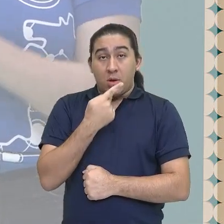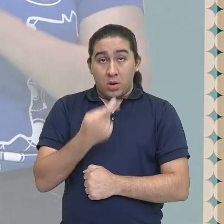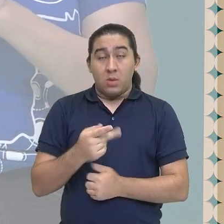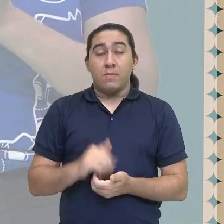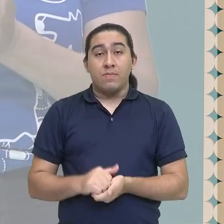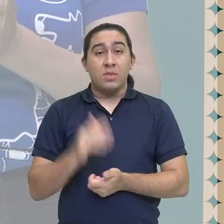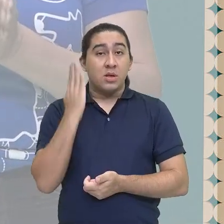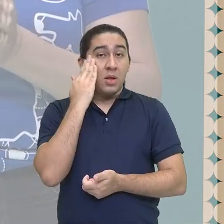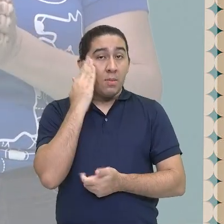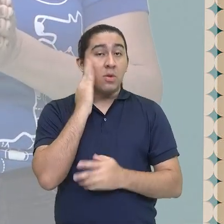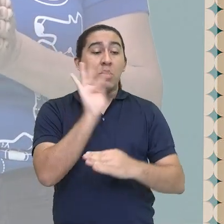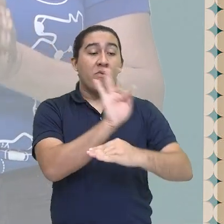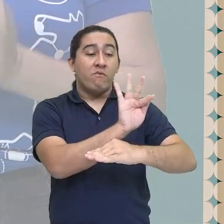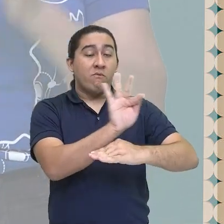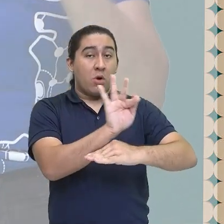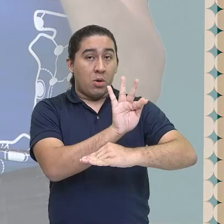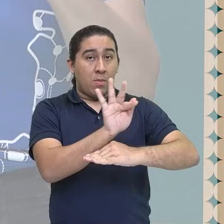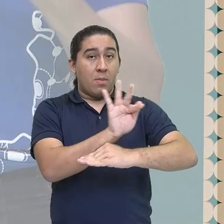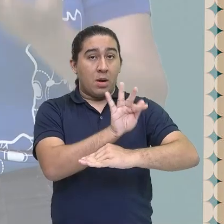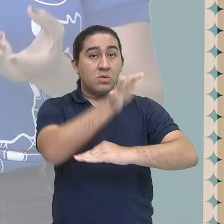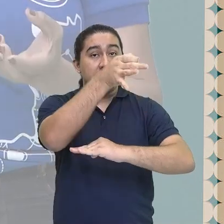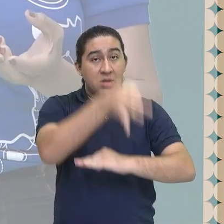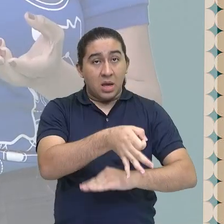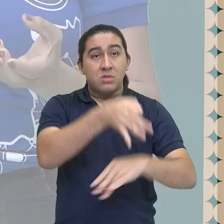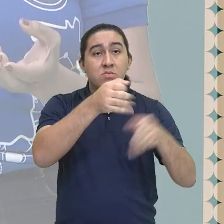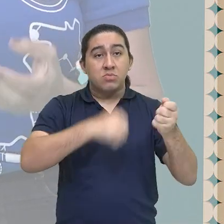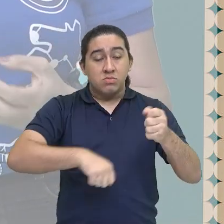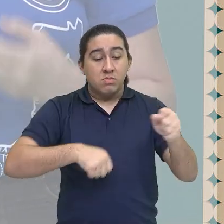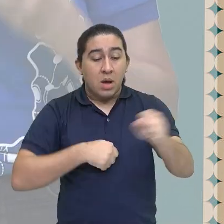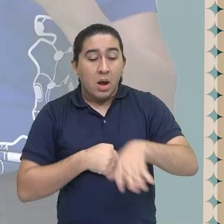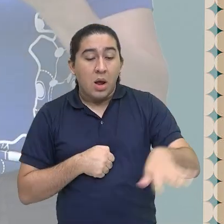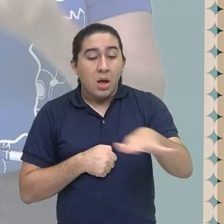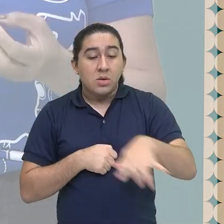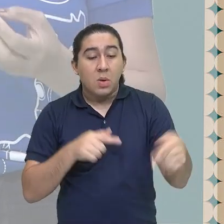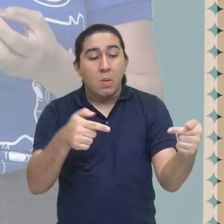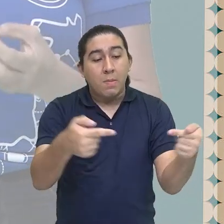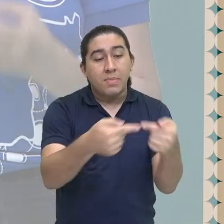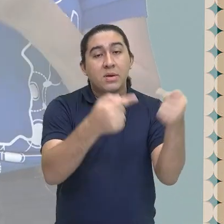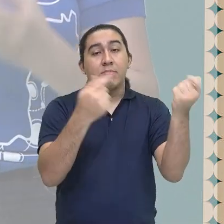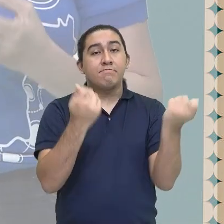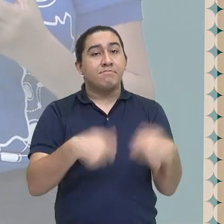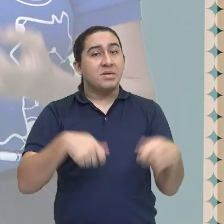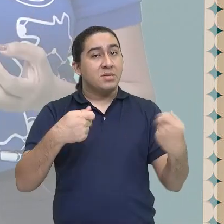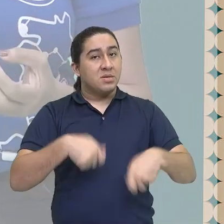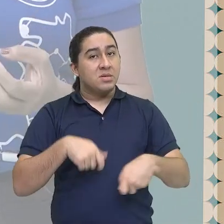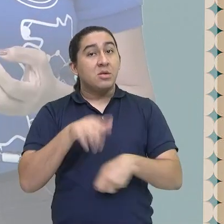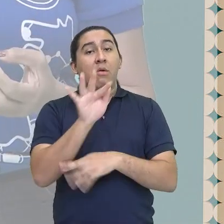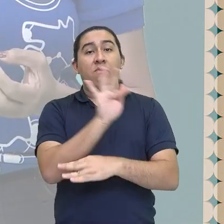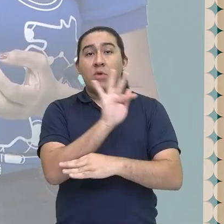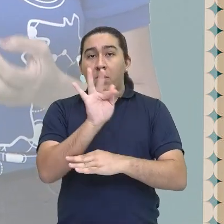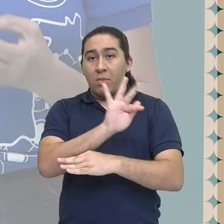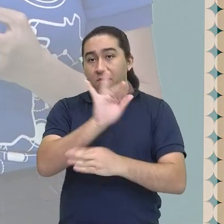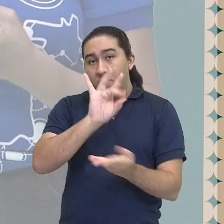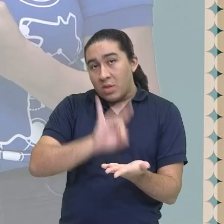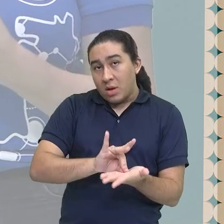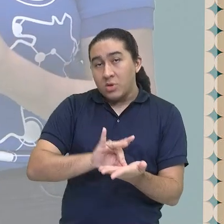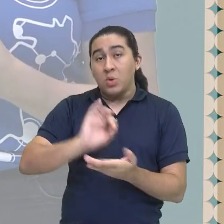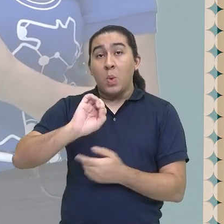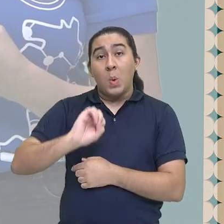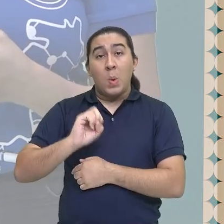linguagem formal, nesses ambientes, né, que requer mais formalidade,